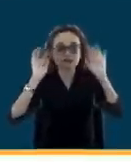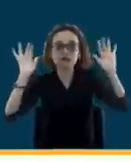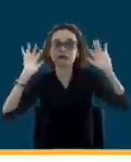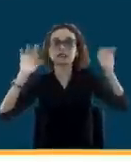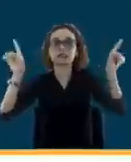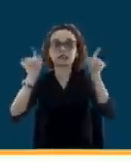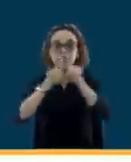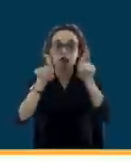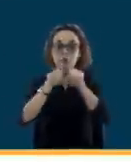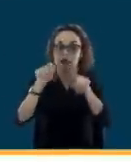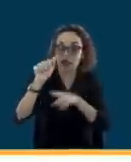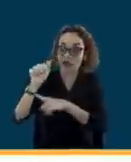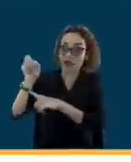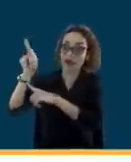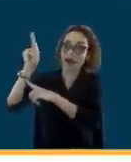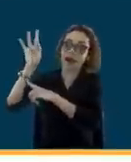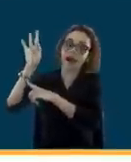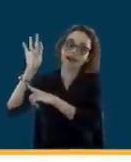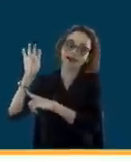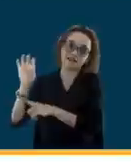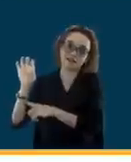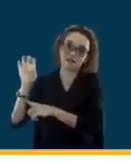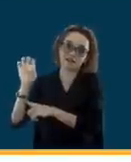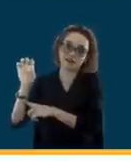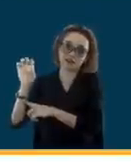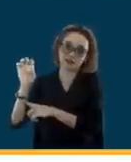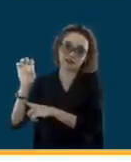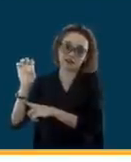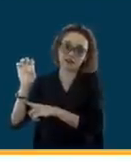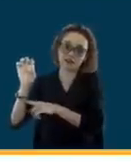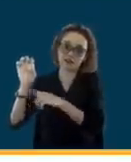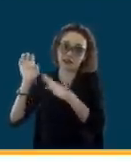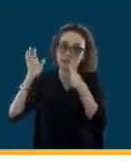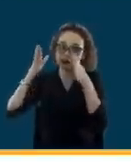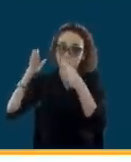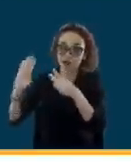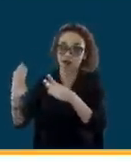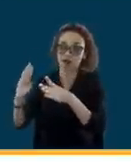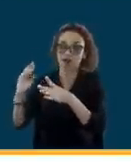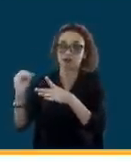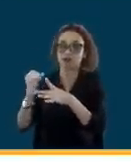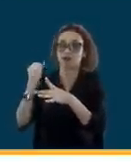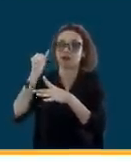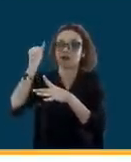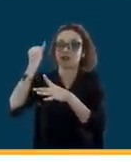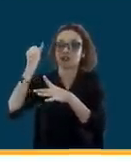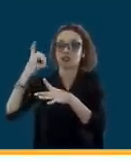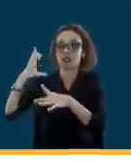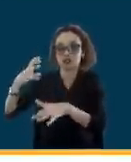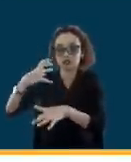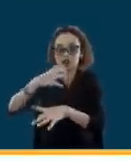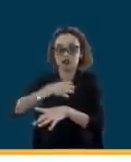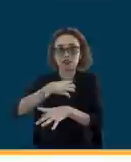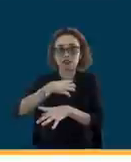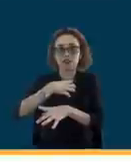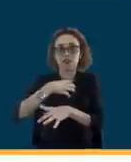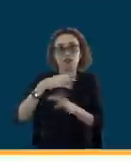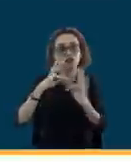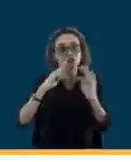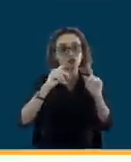arte tem um papel central. É a arte que vivifica, que dá sentido a tudo